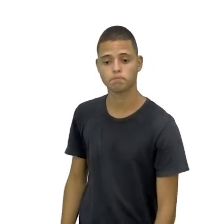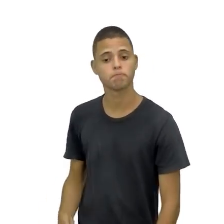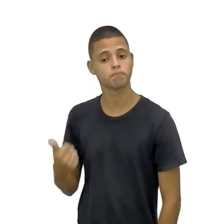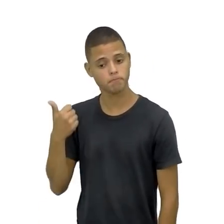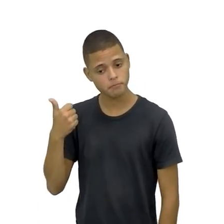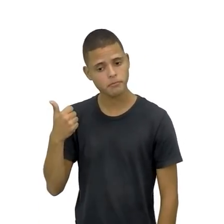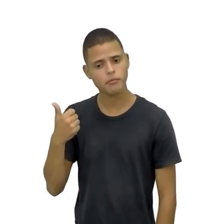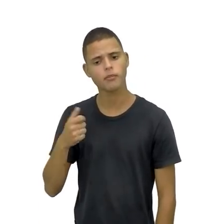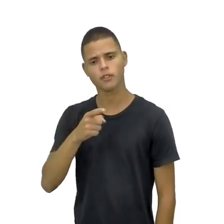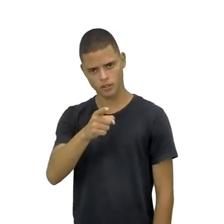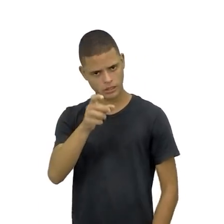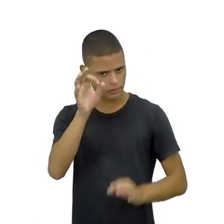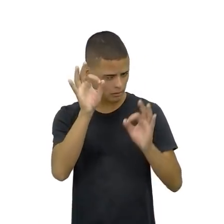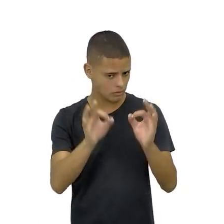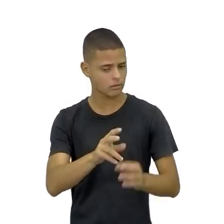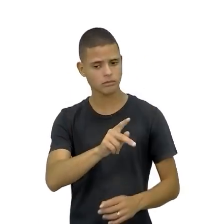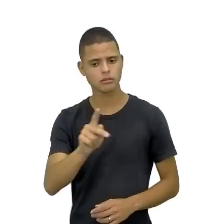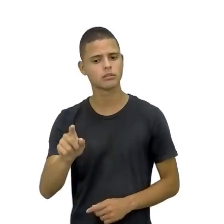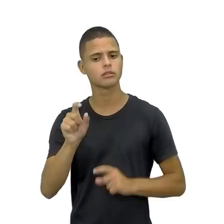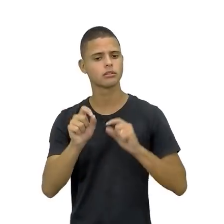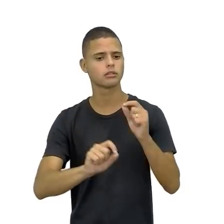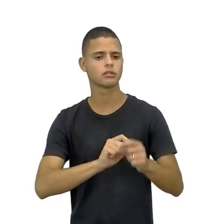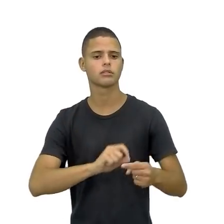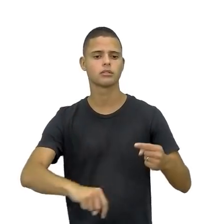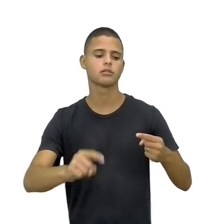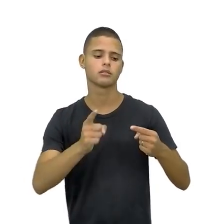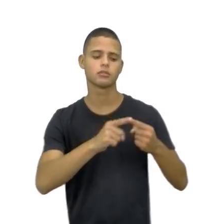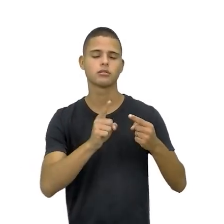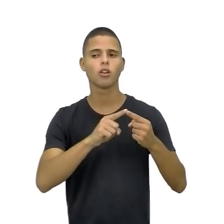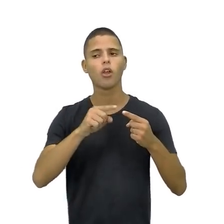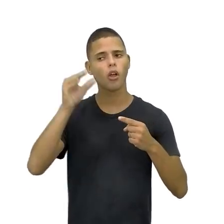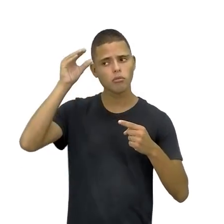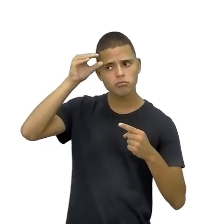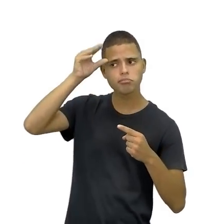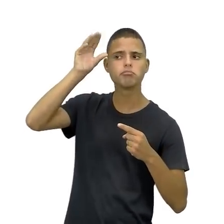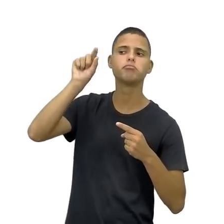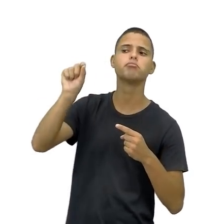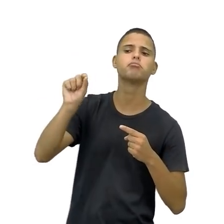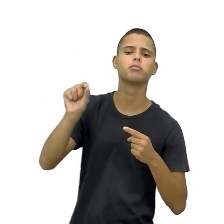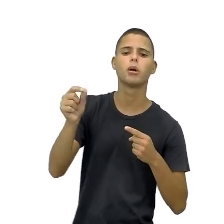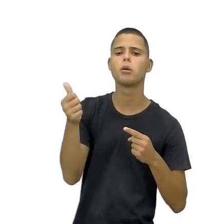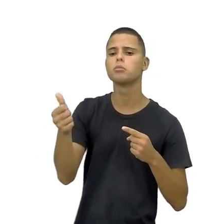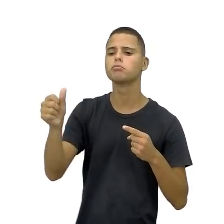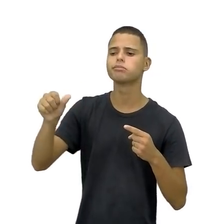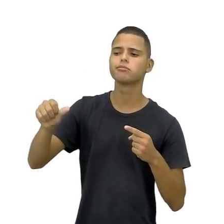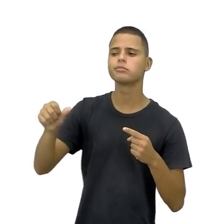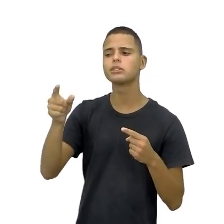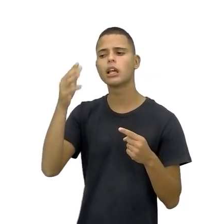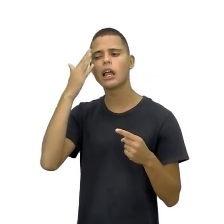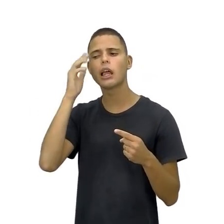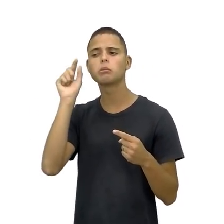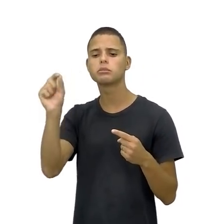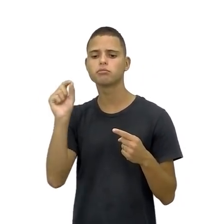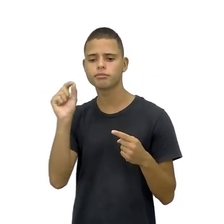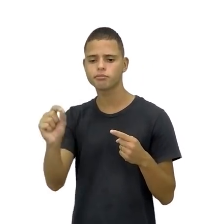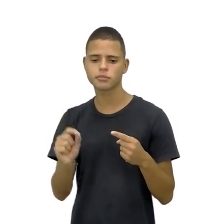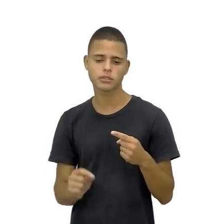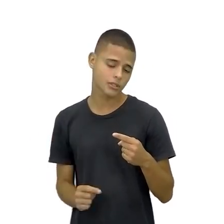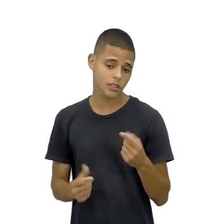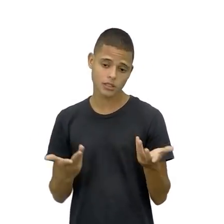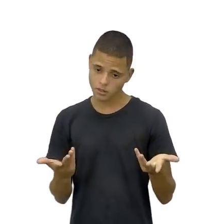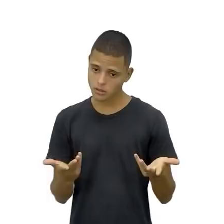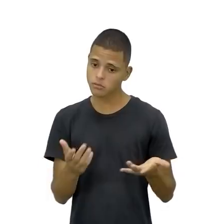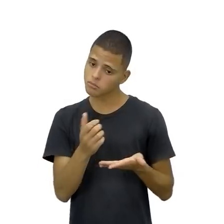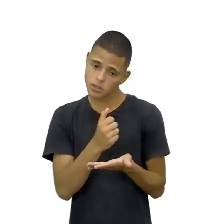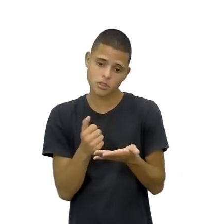vocês, professores, já fazem, é o levantamento de conhecimentos prévios dos estudantes. É basicamente, né, o início das nossas